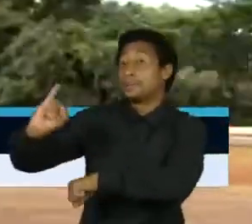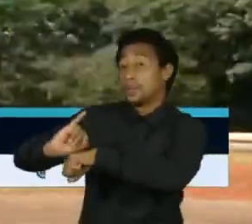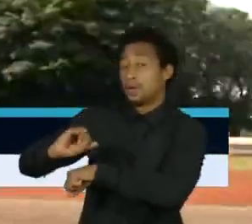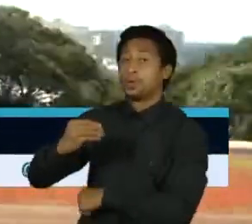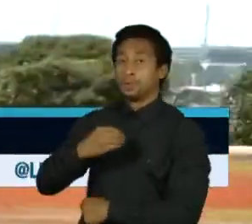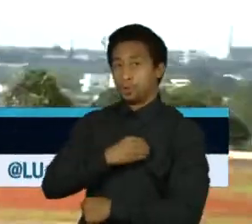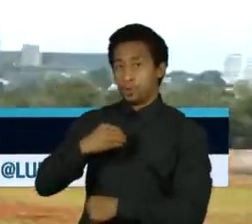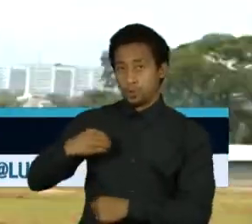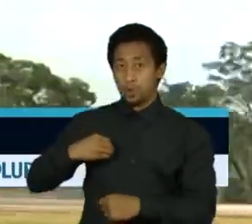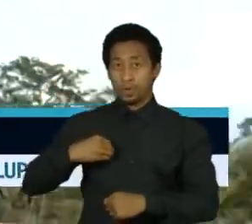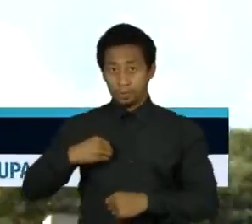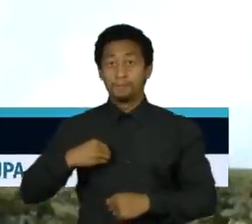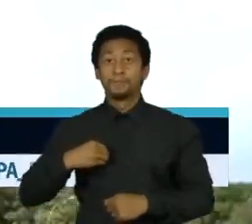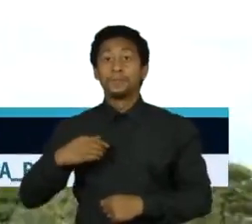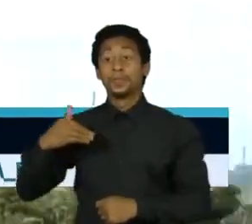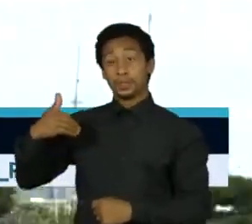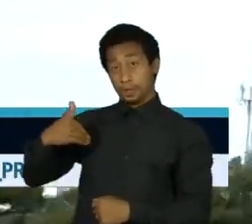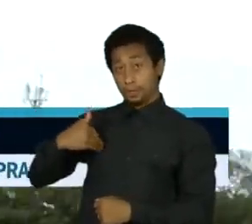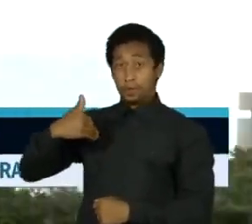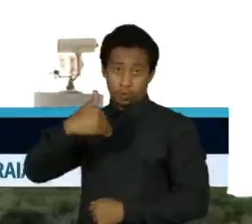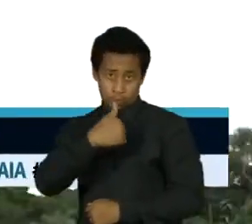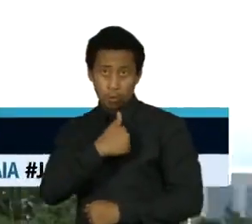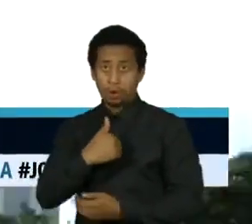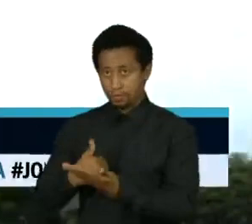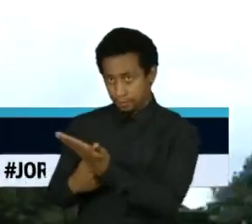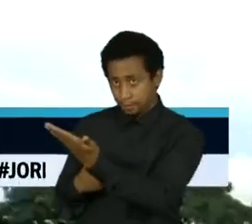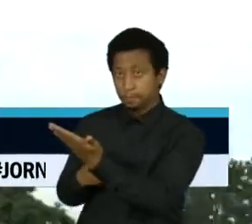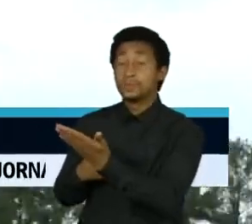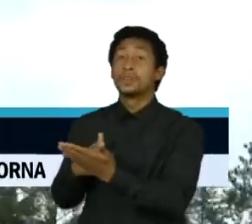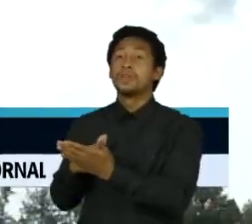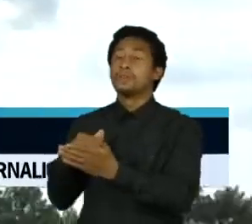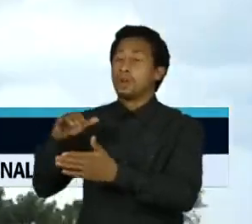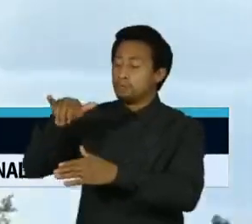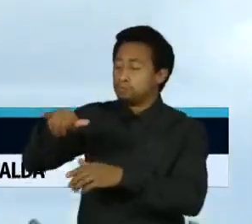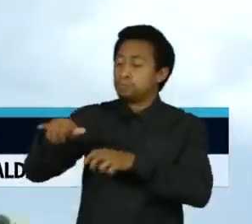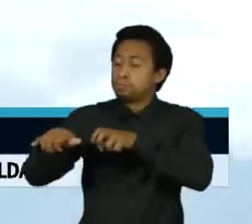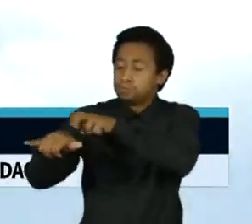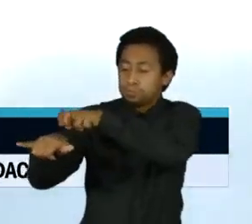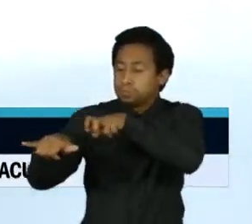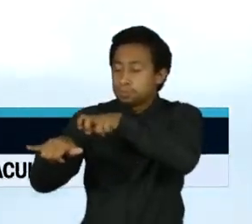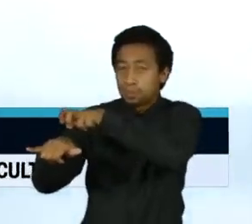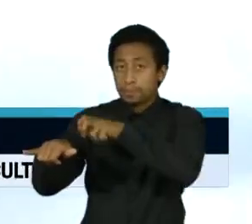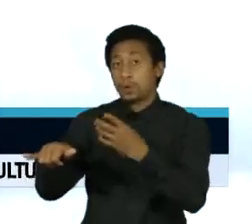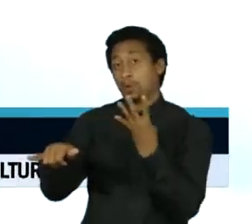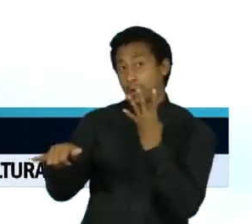os mantimentos e resgatar 40 brasileiros, 23